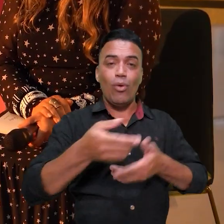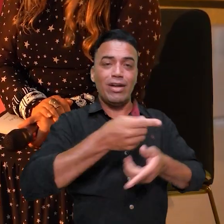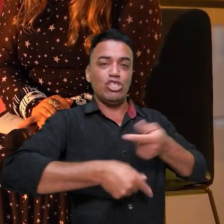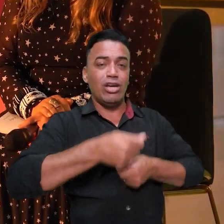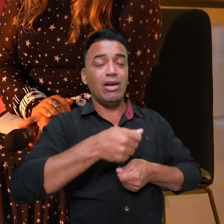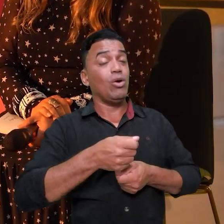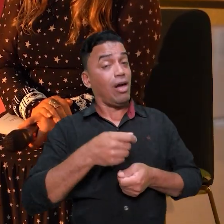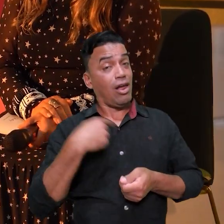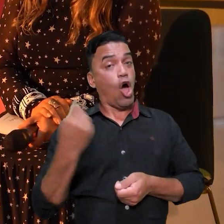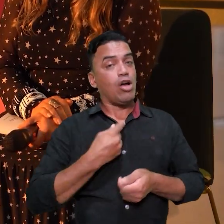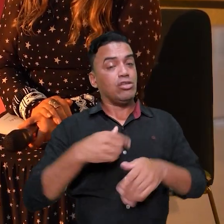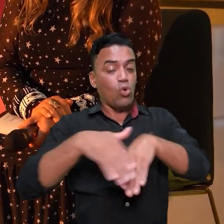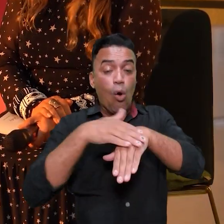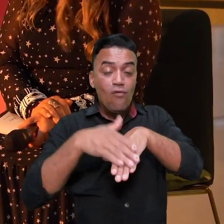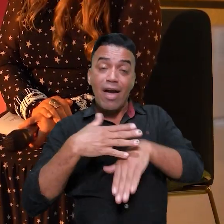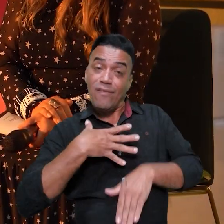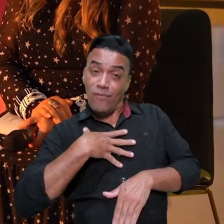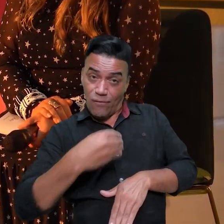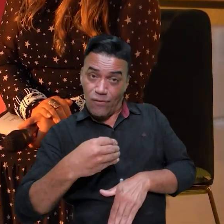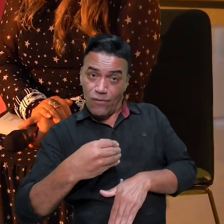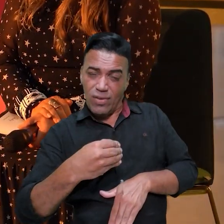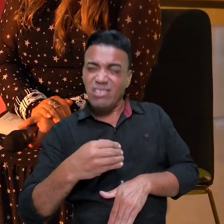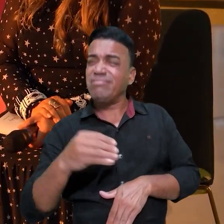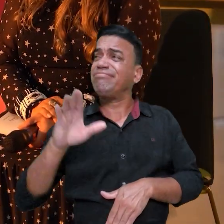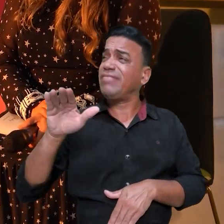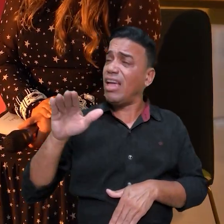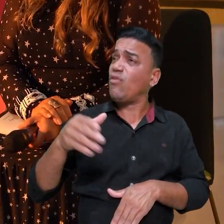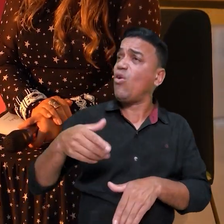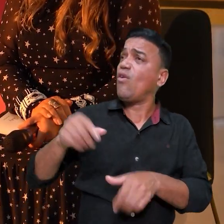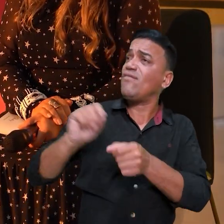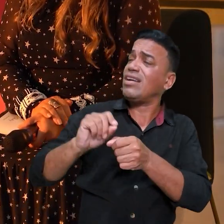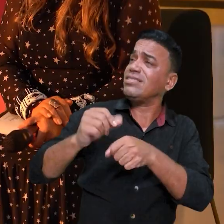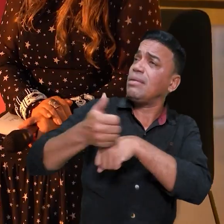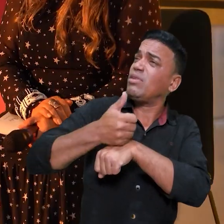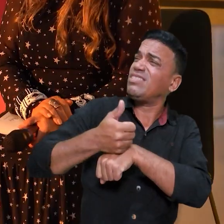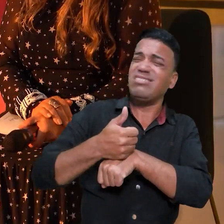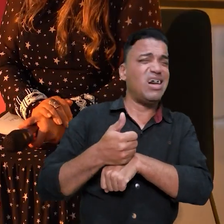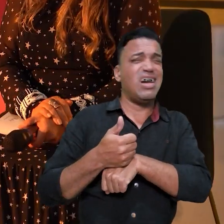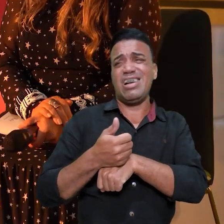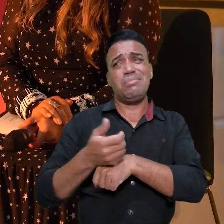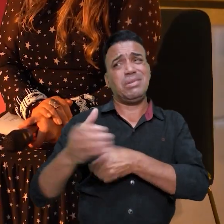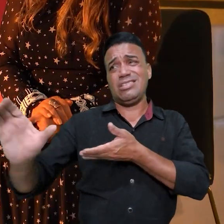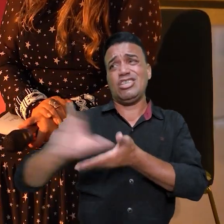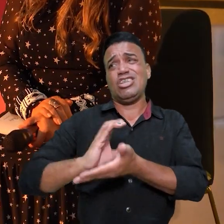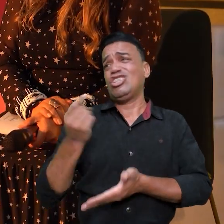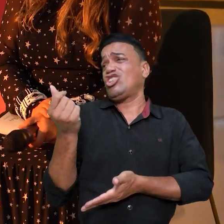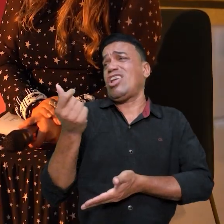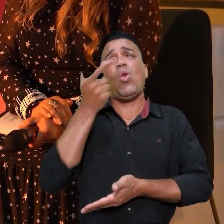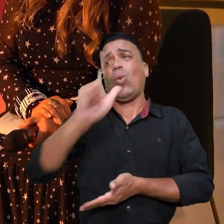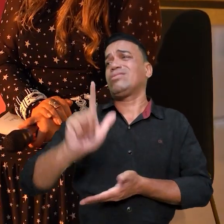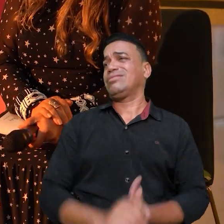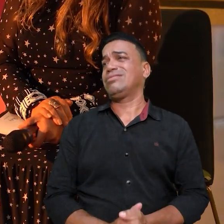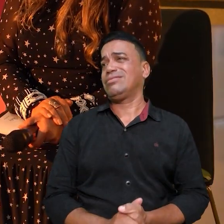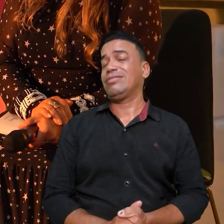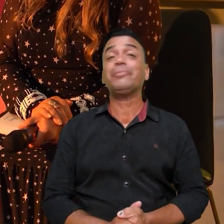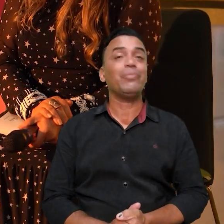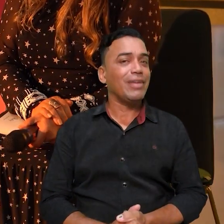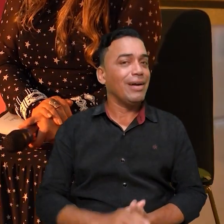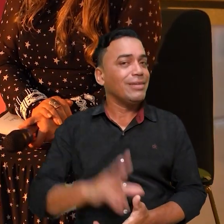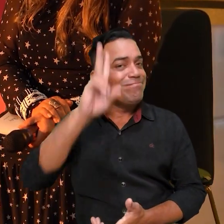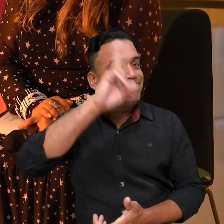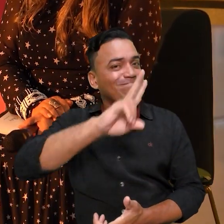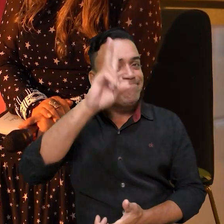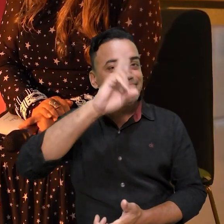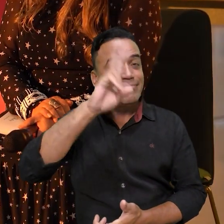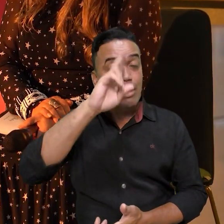com os nossos filhos, um filho diz assim, vou fazer uma carreira tal. Mas isso não dá dinheiro. E aí eu lembro